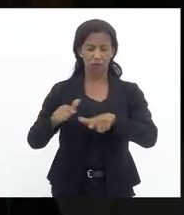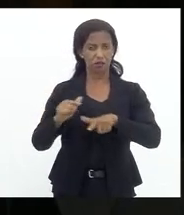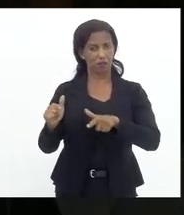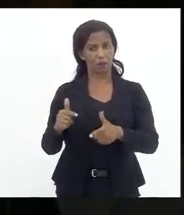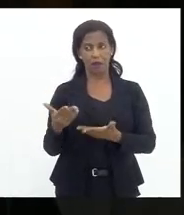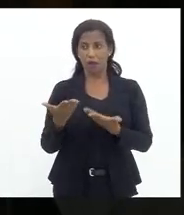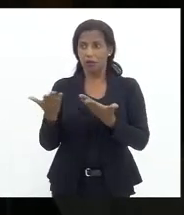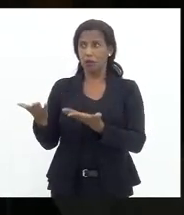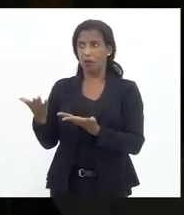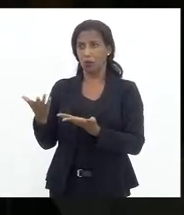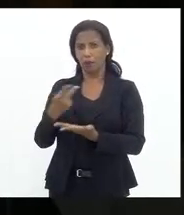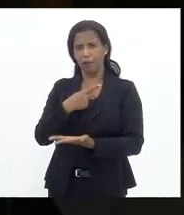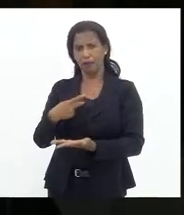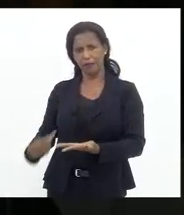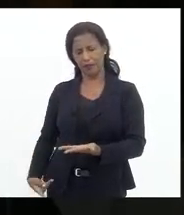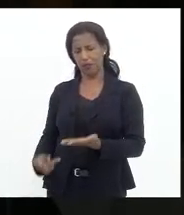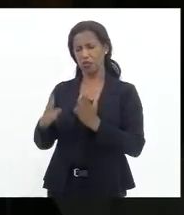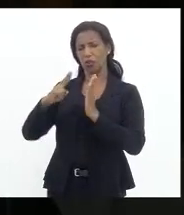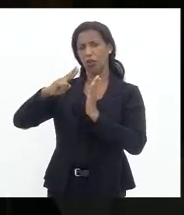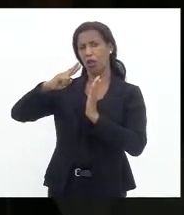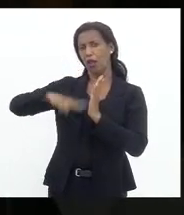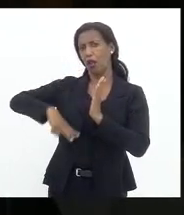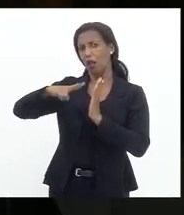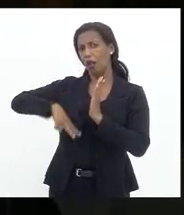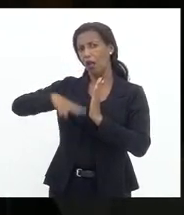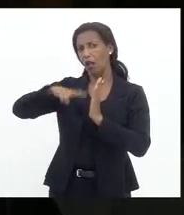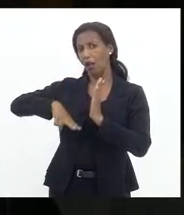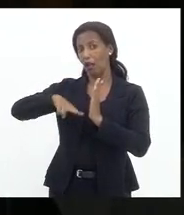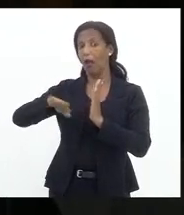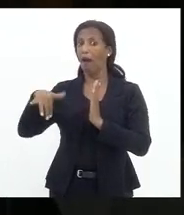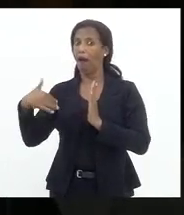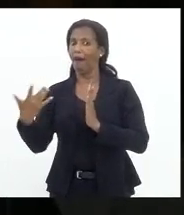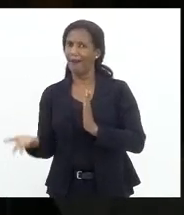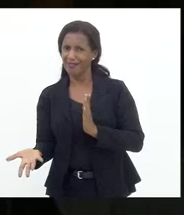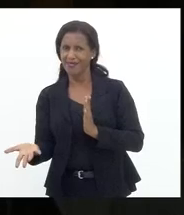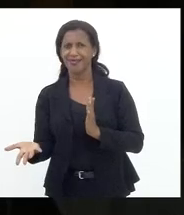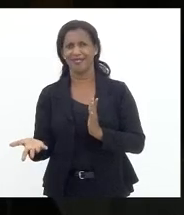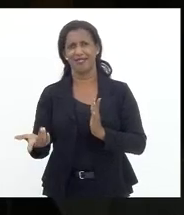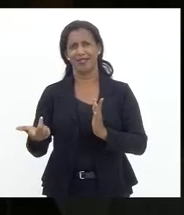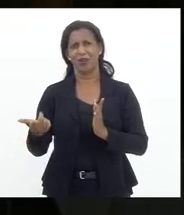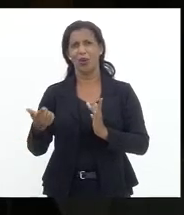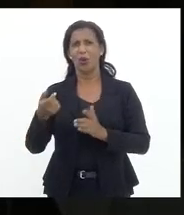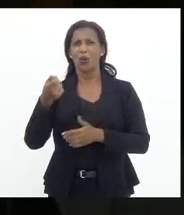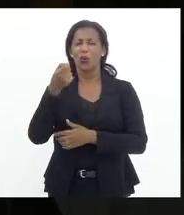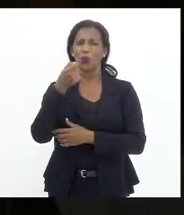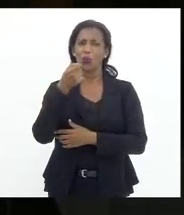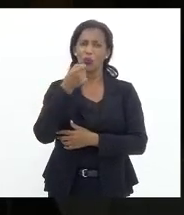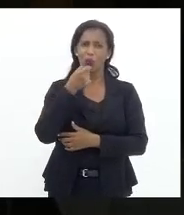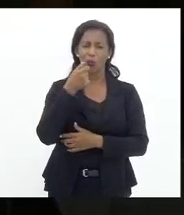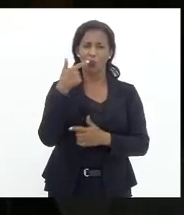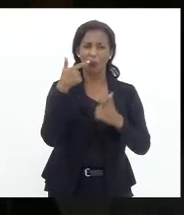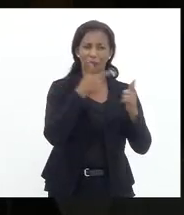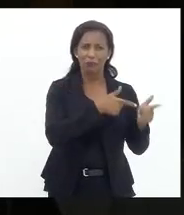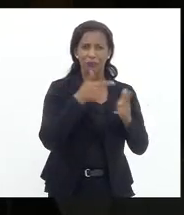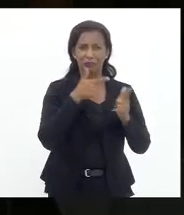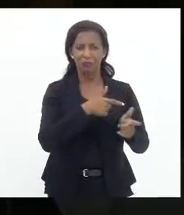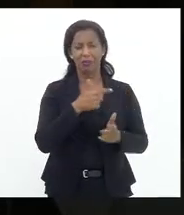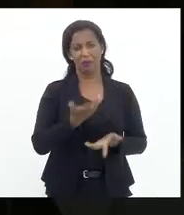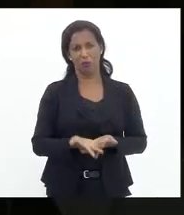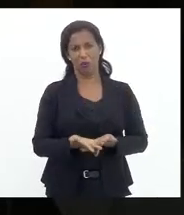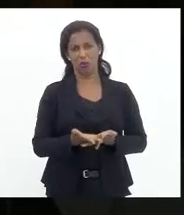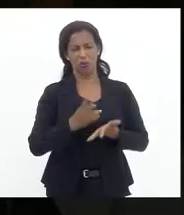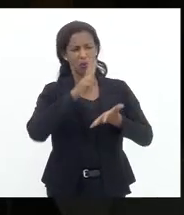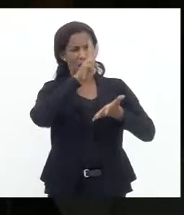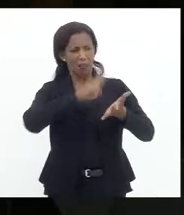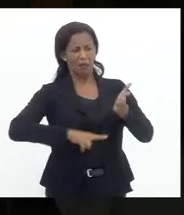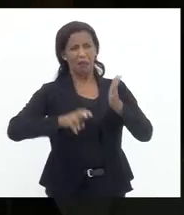de ler novamente, como aí sim, num tom de galhofa, fez o deputado que me antecedeu, ler o teor